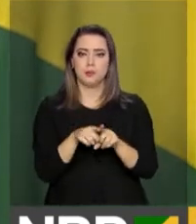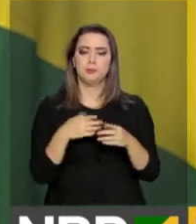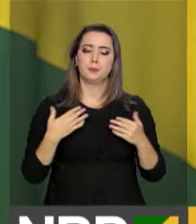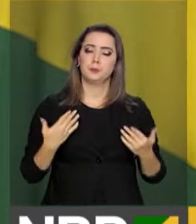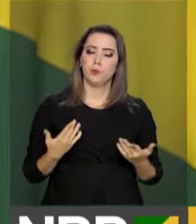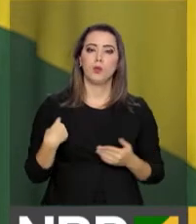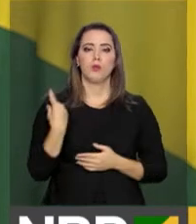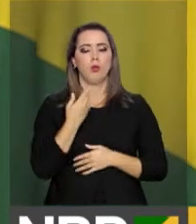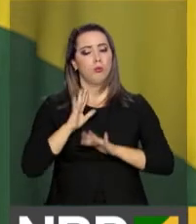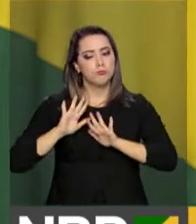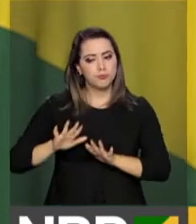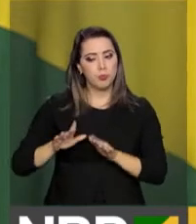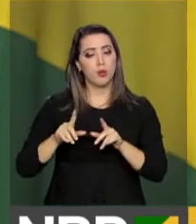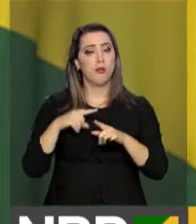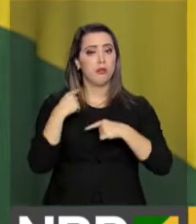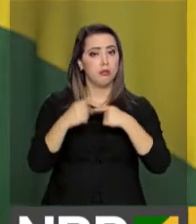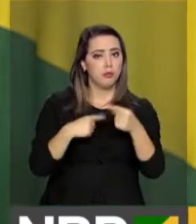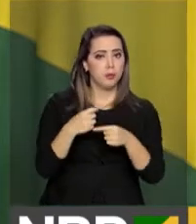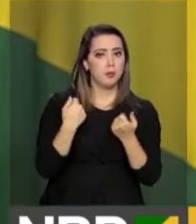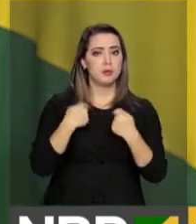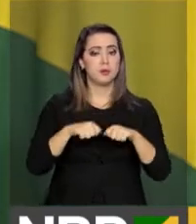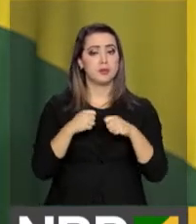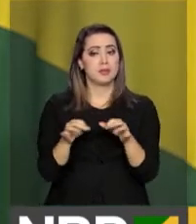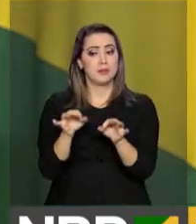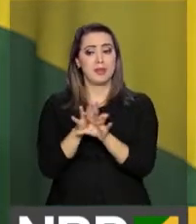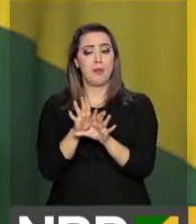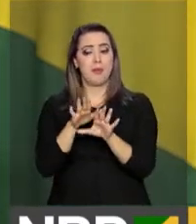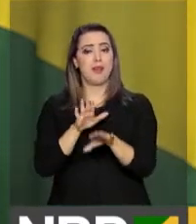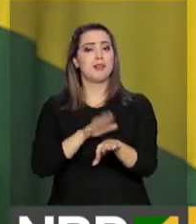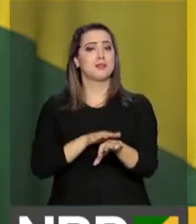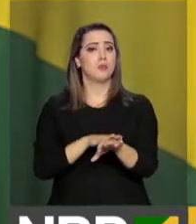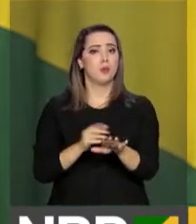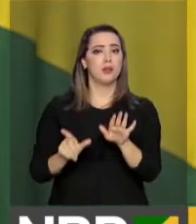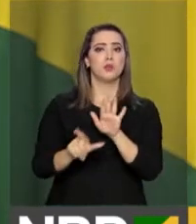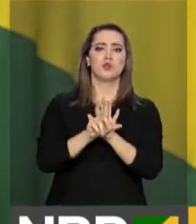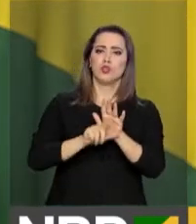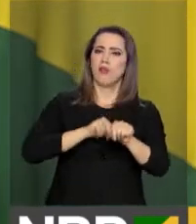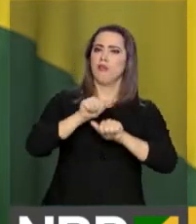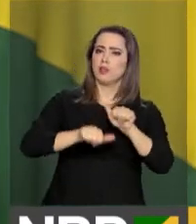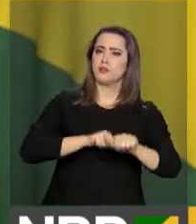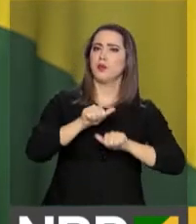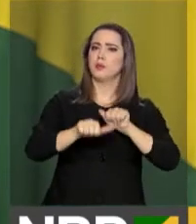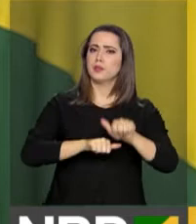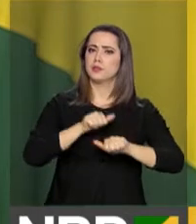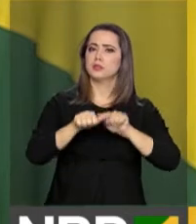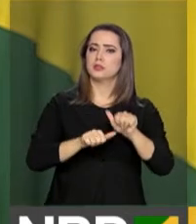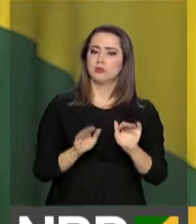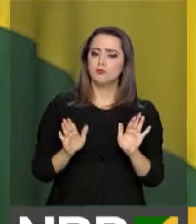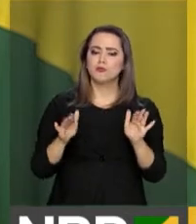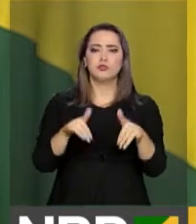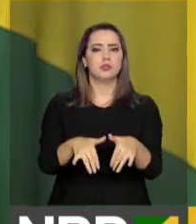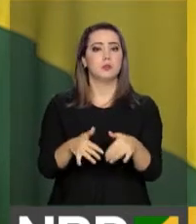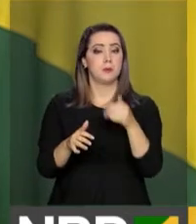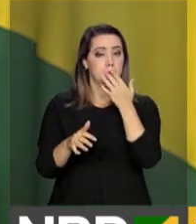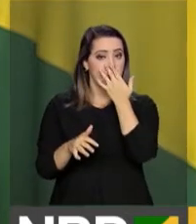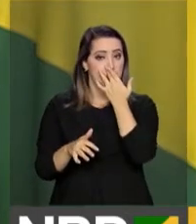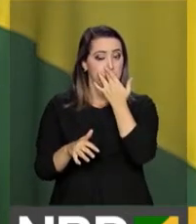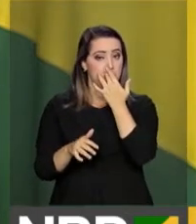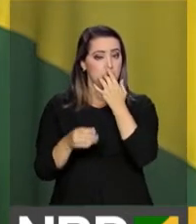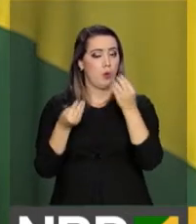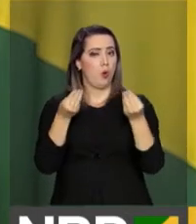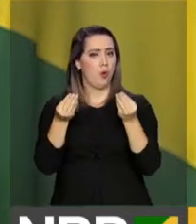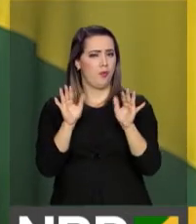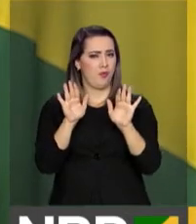nós precisamos fechar este ciclo reformista aliás fechar não dar continuidade a ele